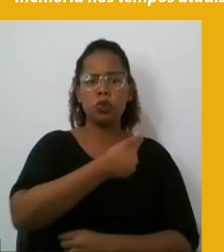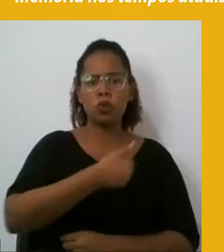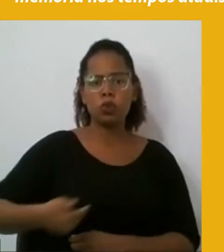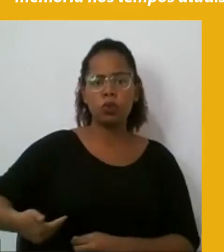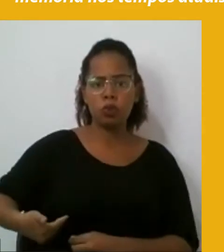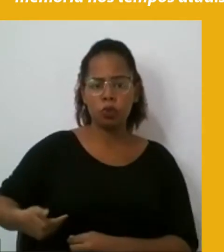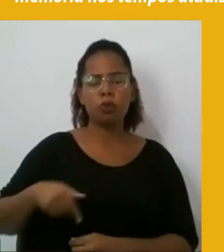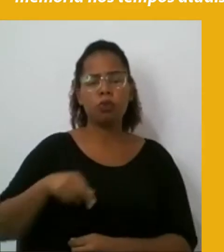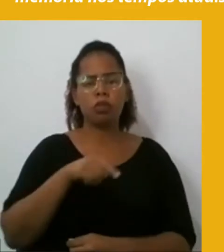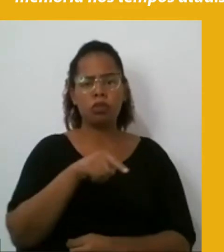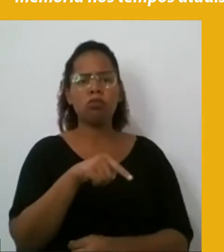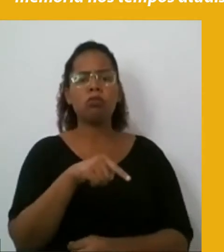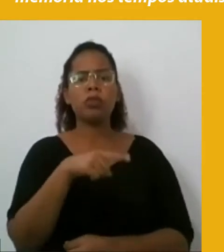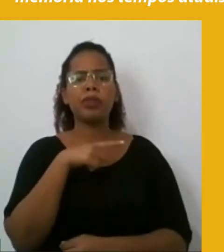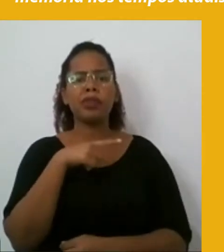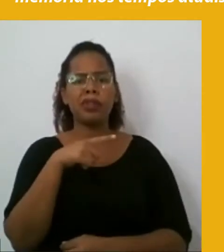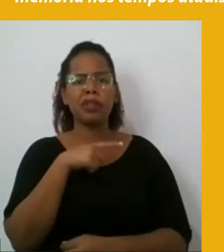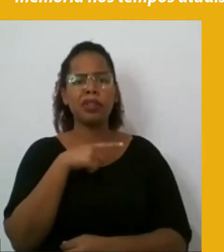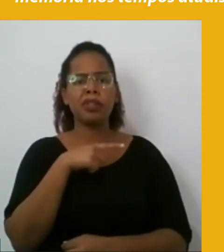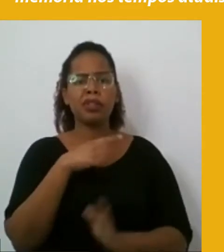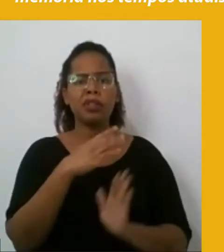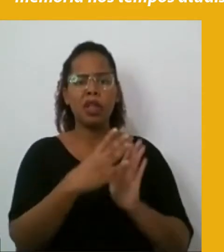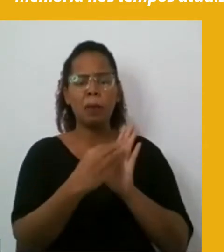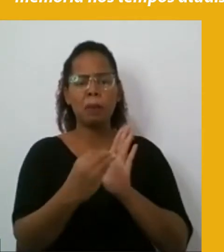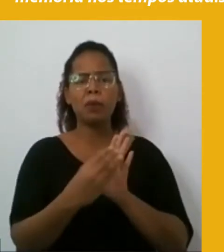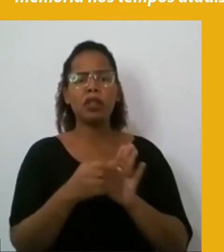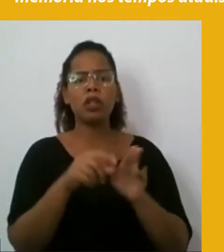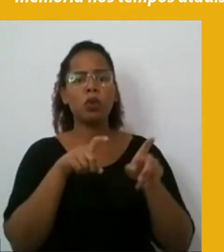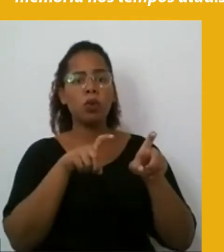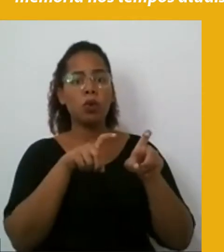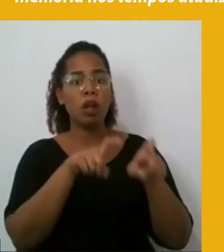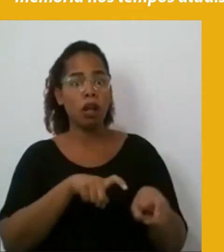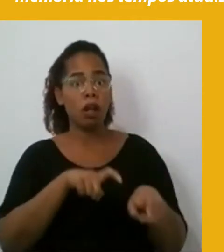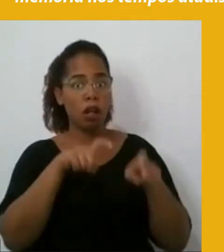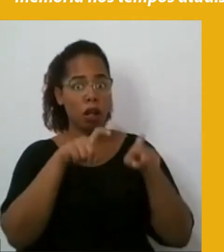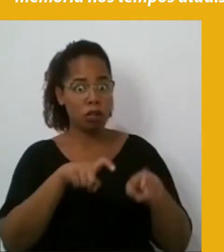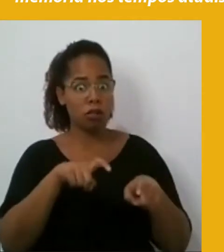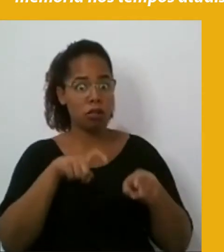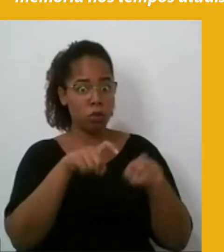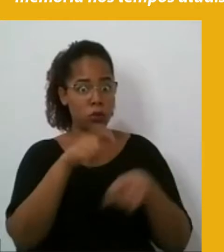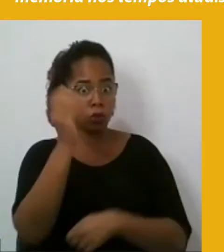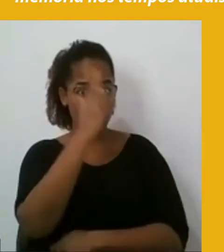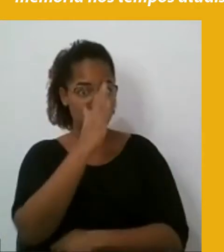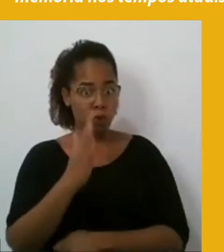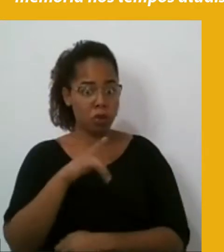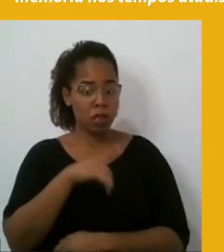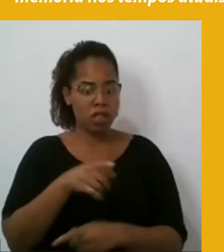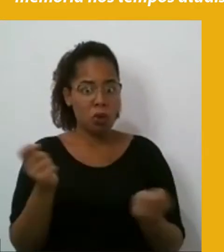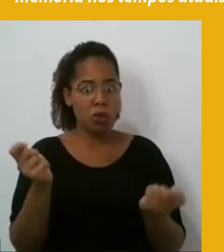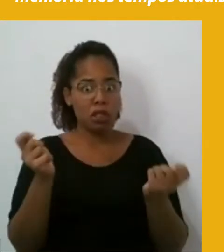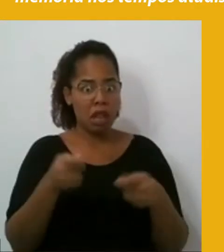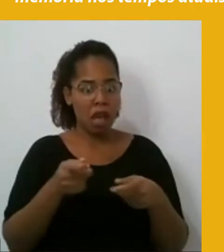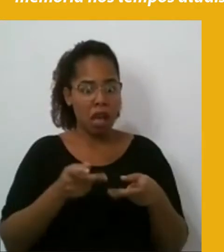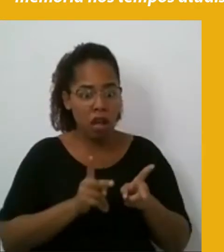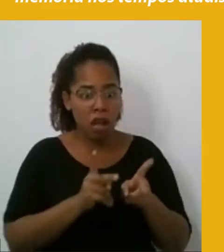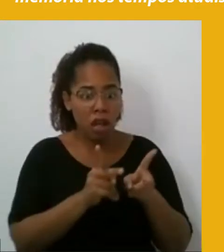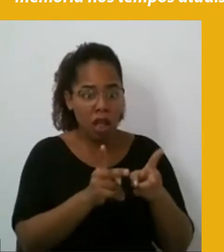modelo agrícola brasileiro? Agora, até isso está em xeque quando... Então, a gente tem que discutir vários